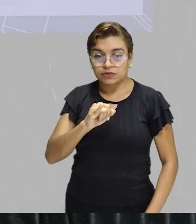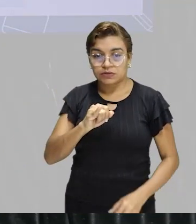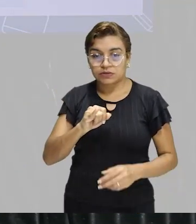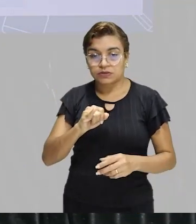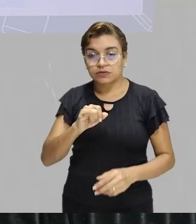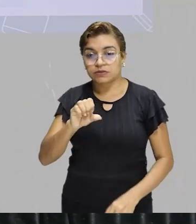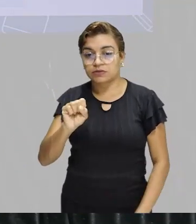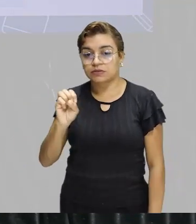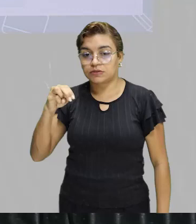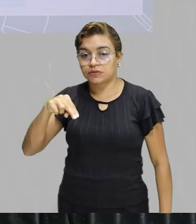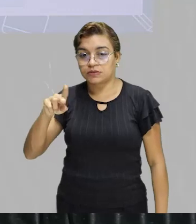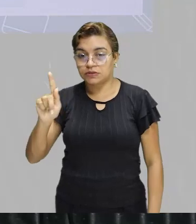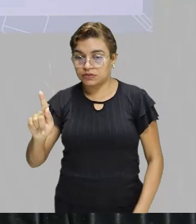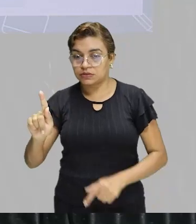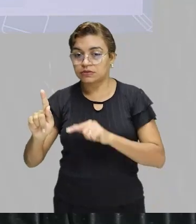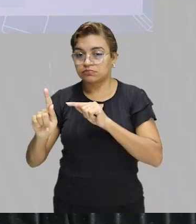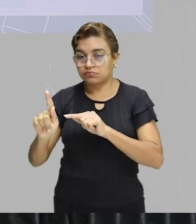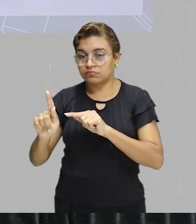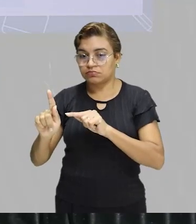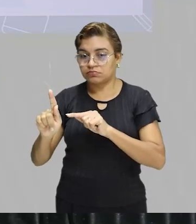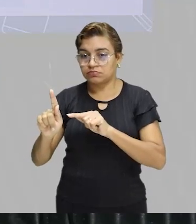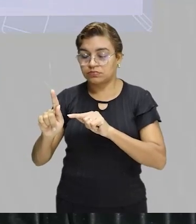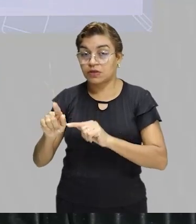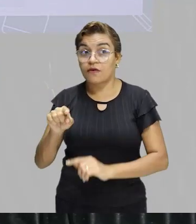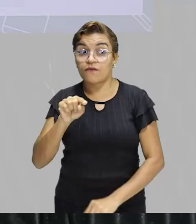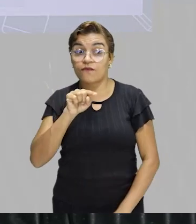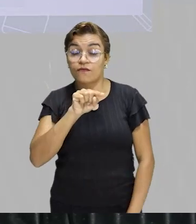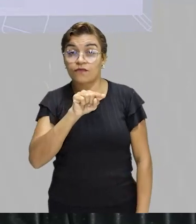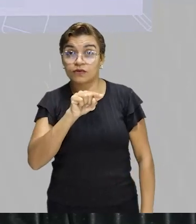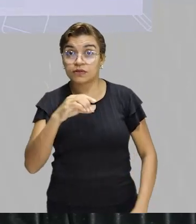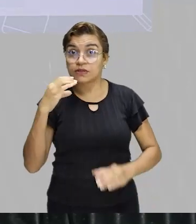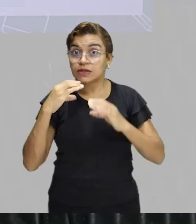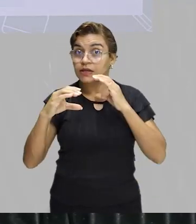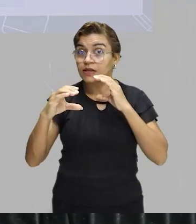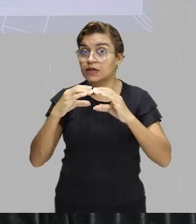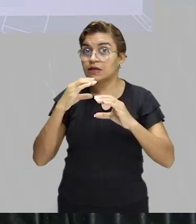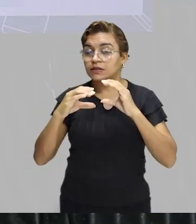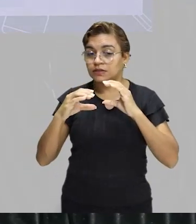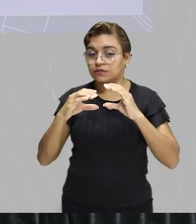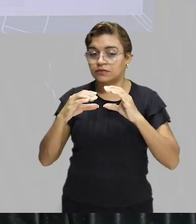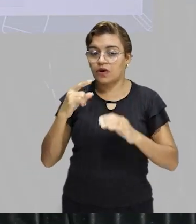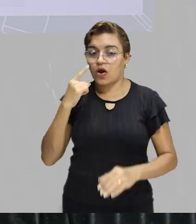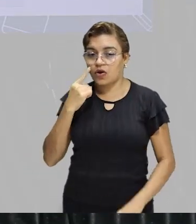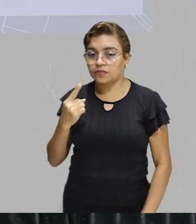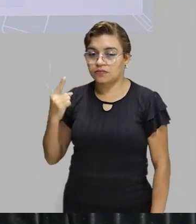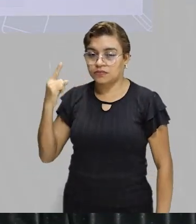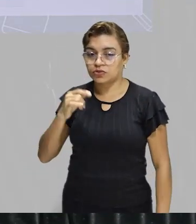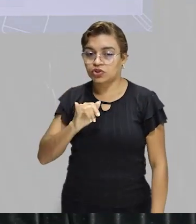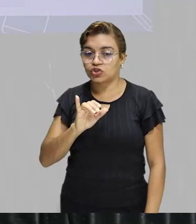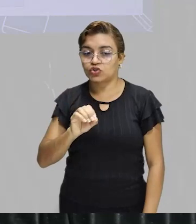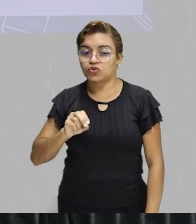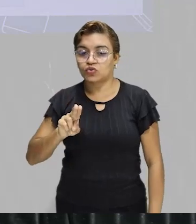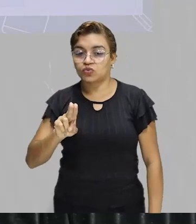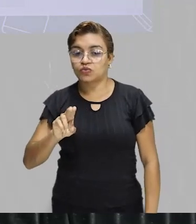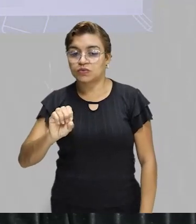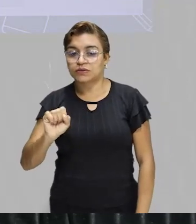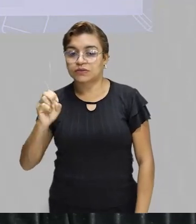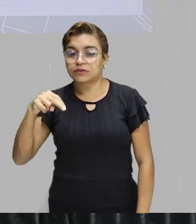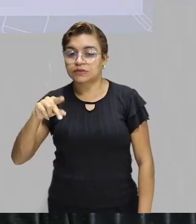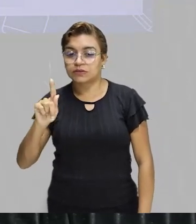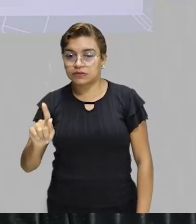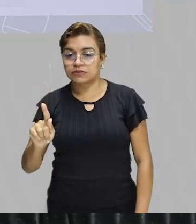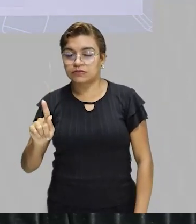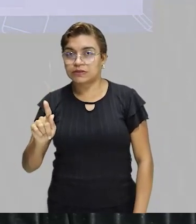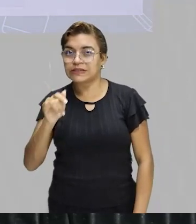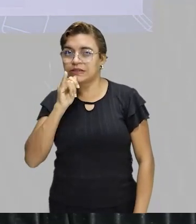canta, you sing. Então, perceba que como que nós fizemos a conjugação? Eliminamos o infinitivo,